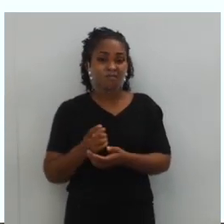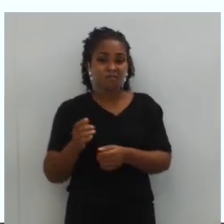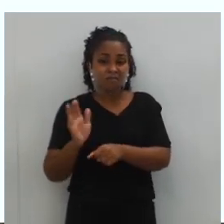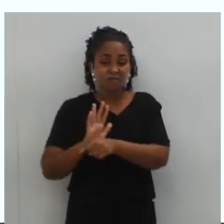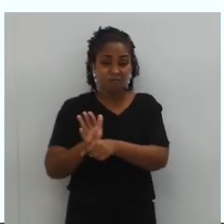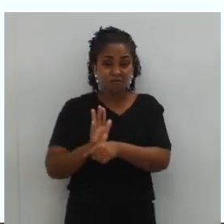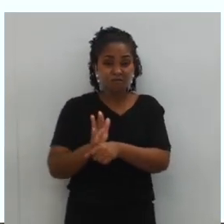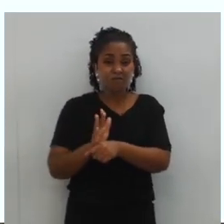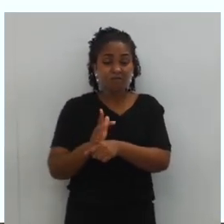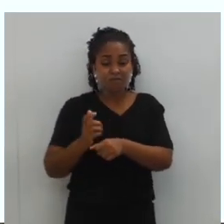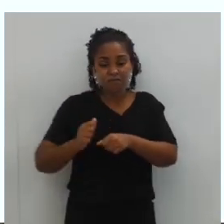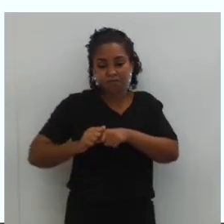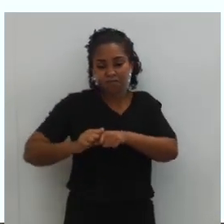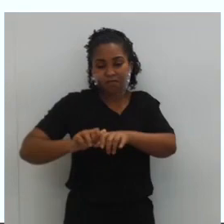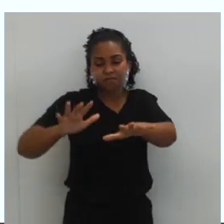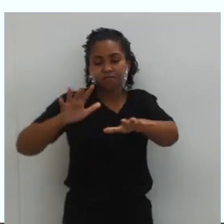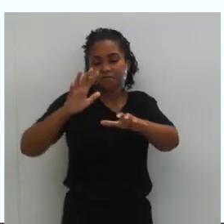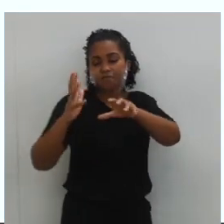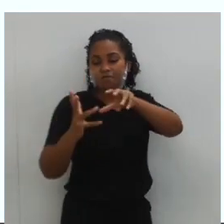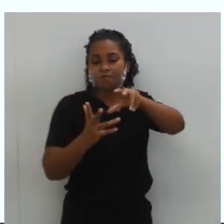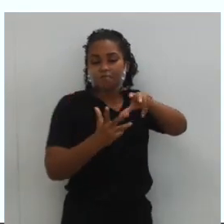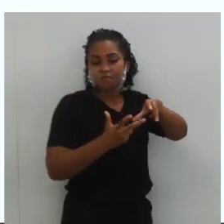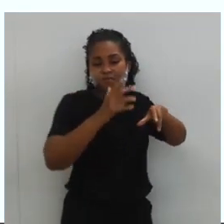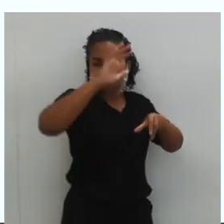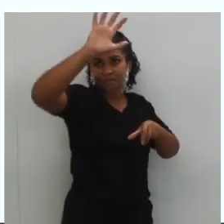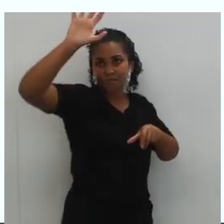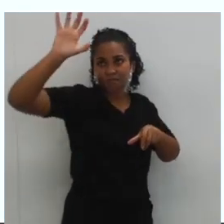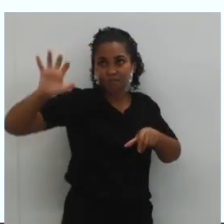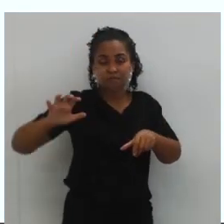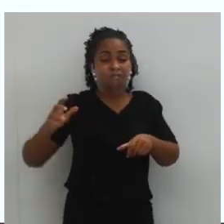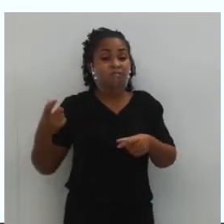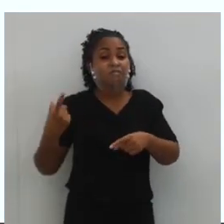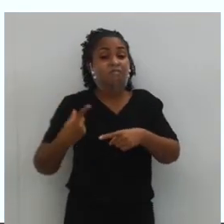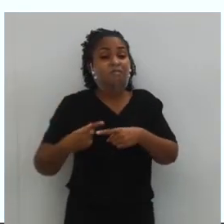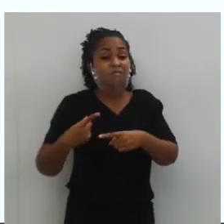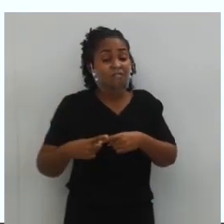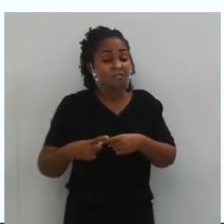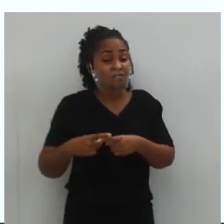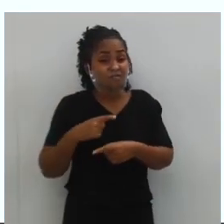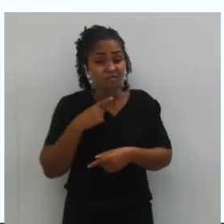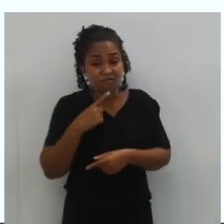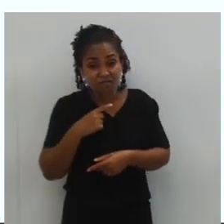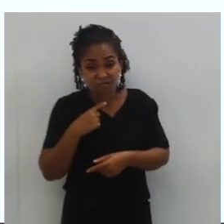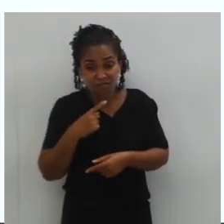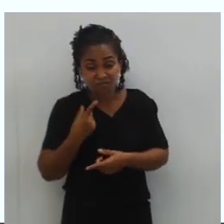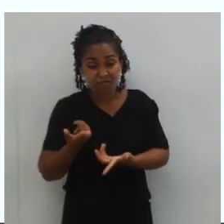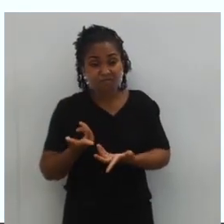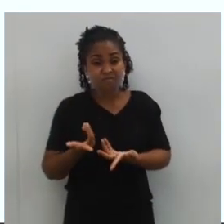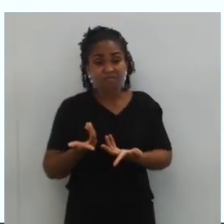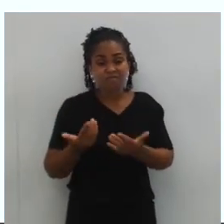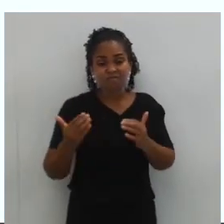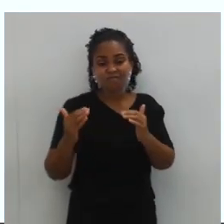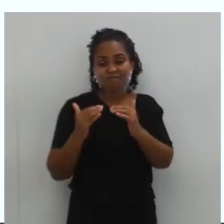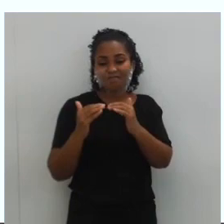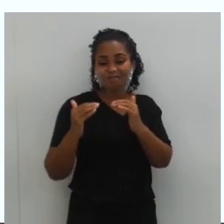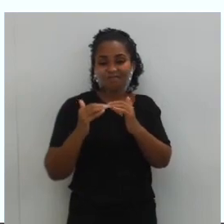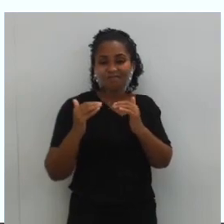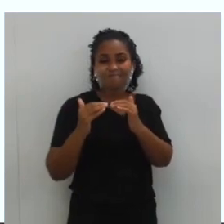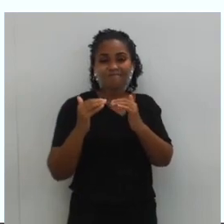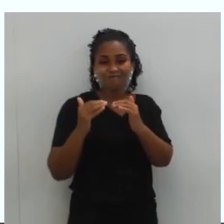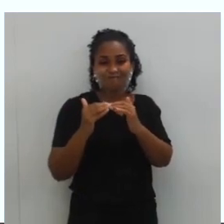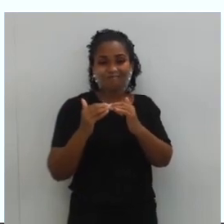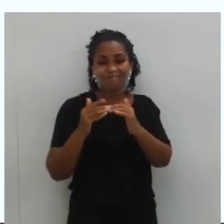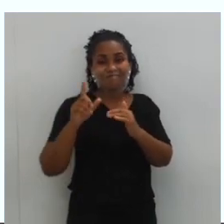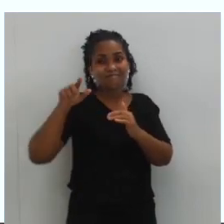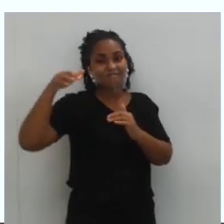se espalhava pelo mundo todo. Então, o cinema daqui entrou em decadência porque nem conseguia concorrer, né, com os filmes de